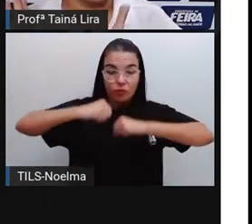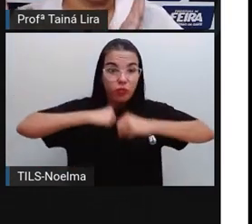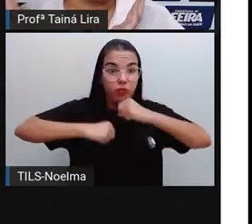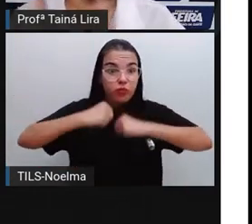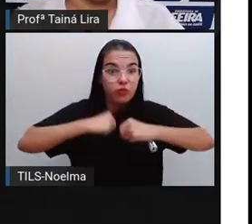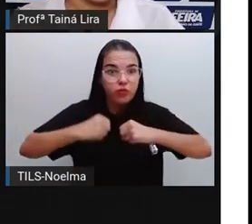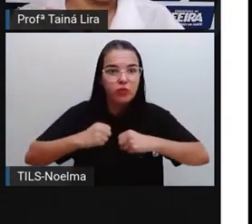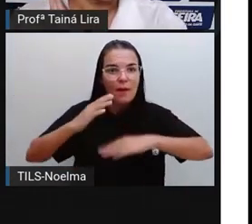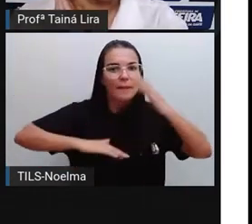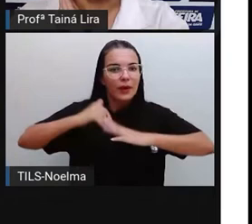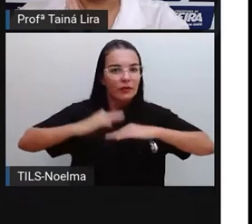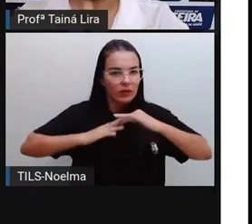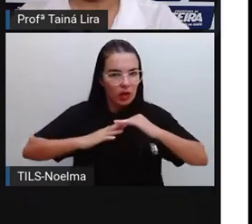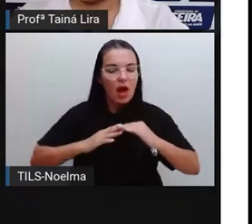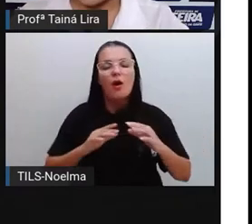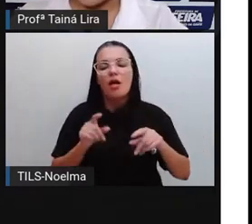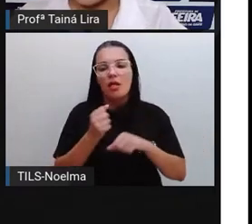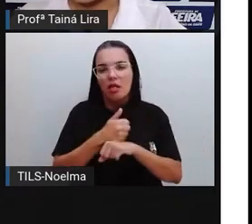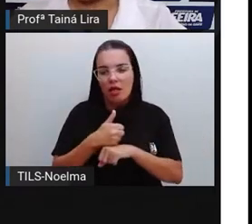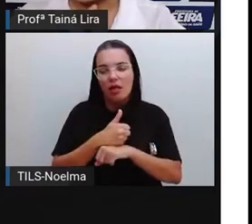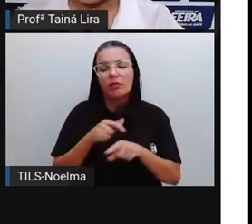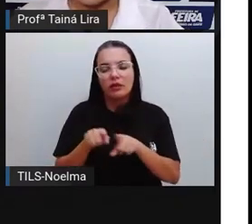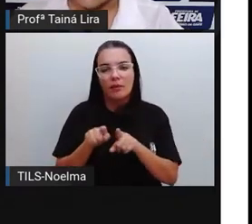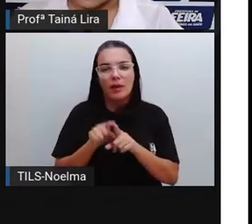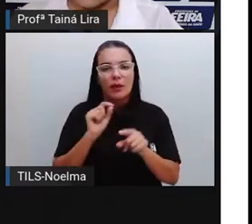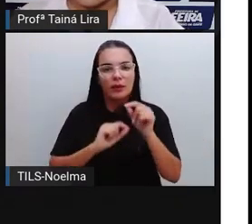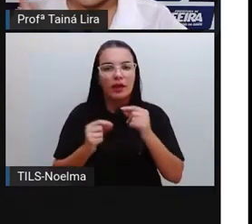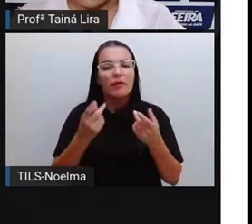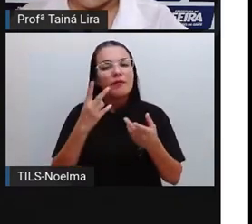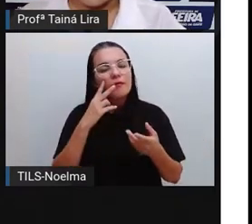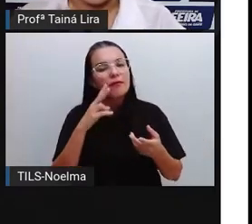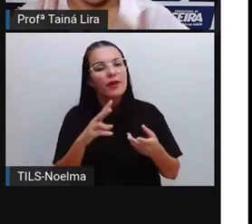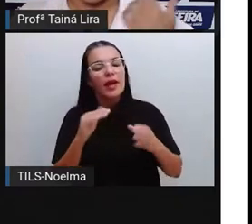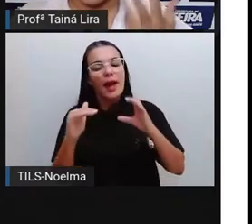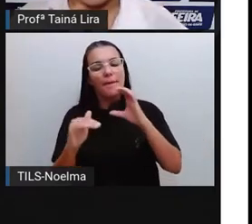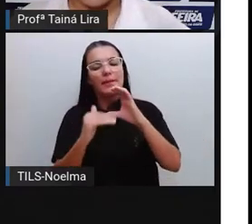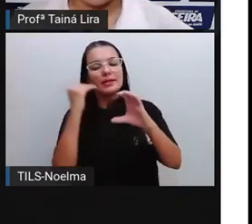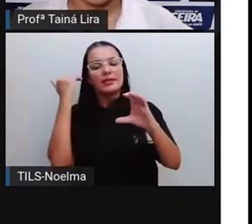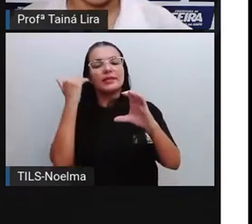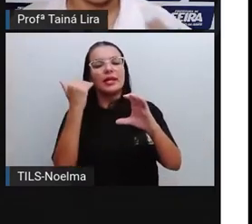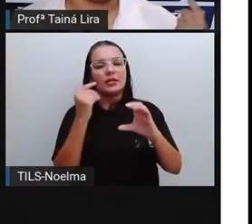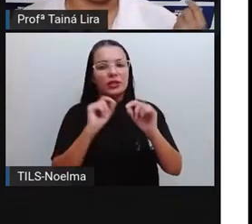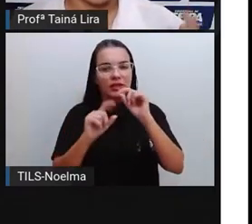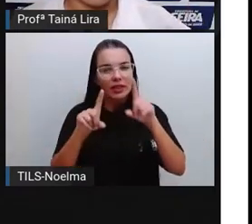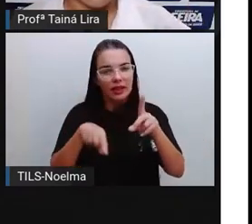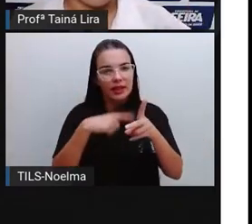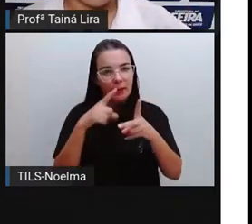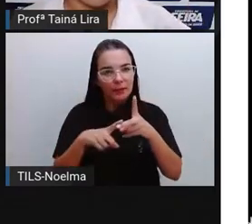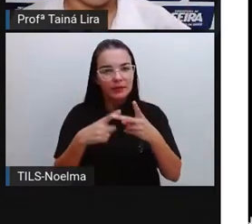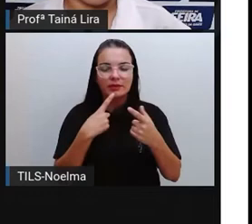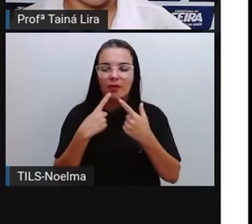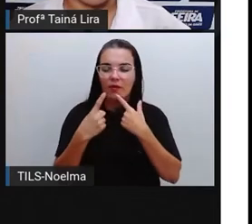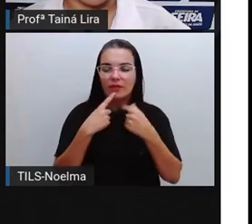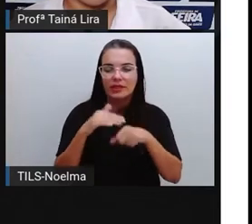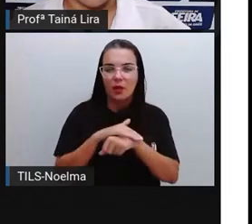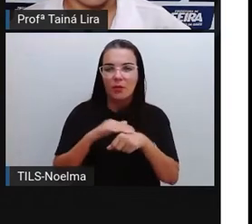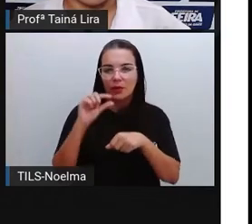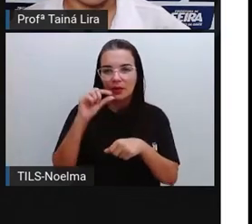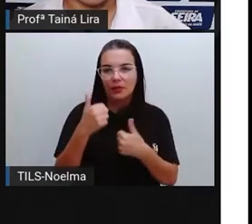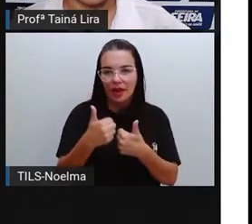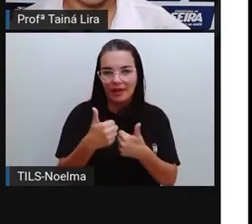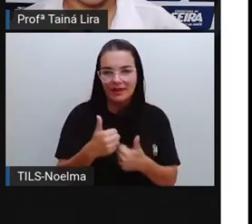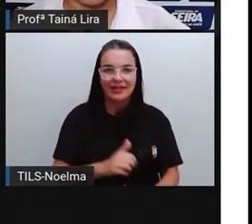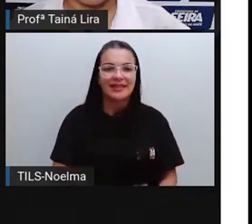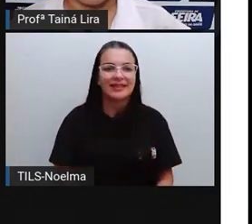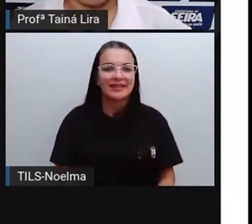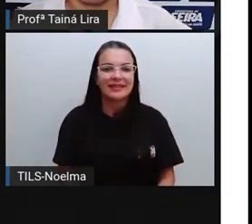profissionalmente, e vamos ver a mensagem, tá? E depois a gente vai discutir um pouquinho também sobre esse vídeo. Vamos lá?